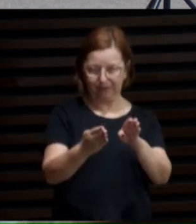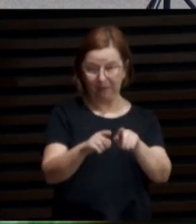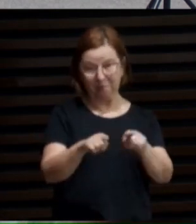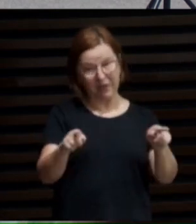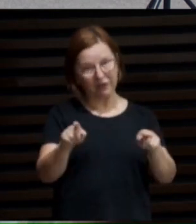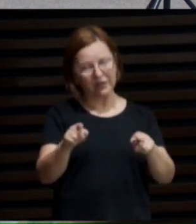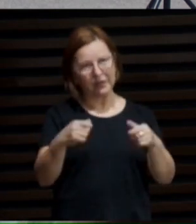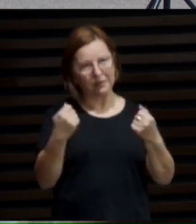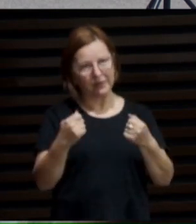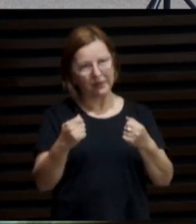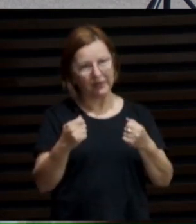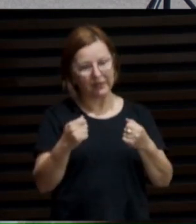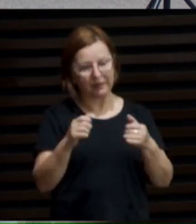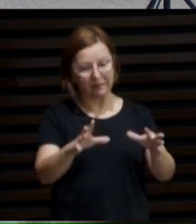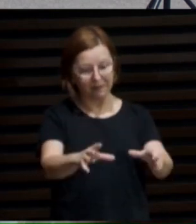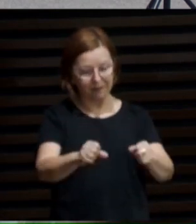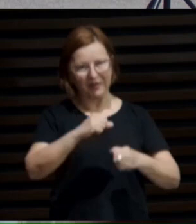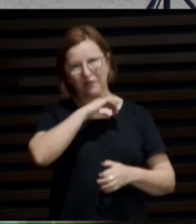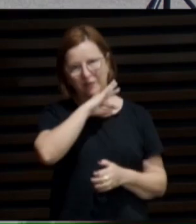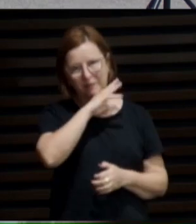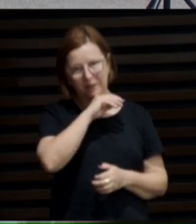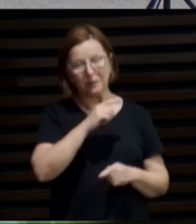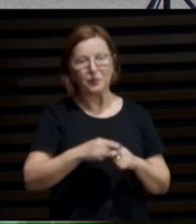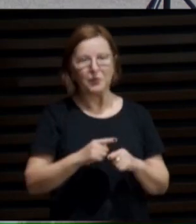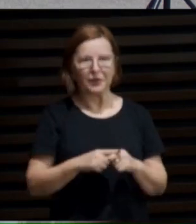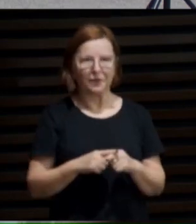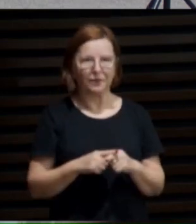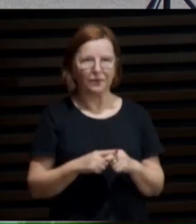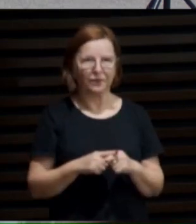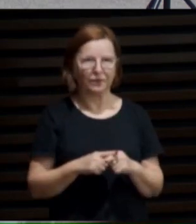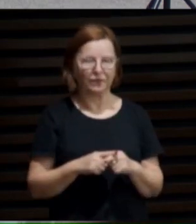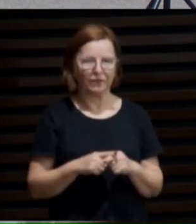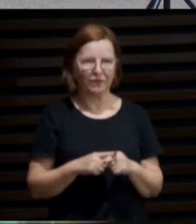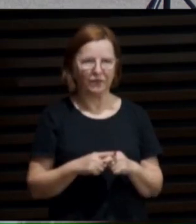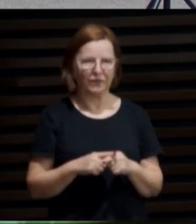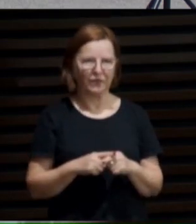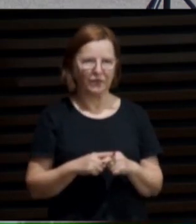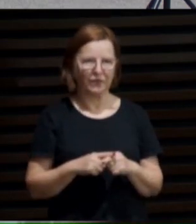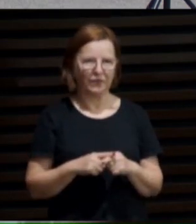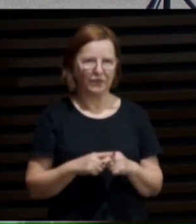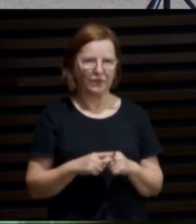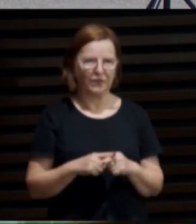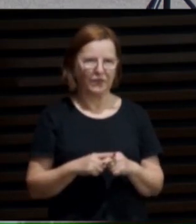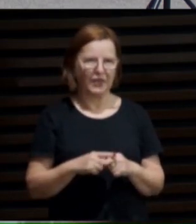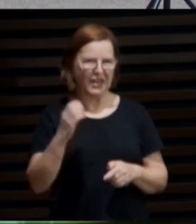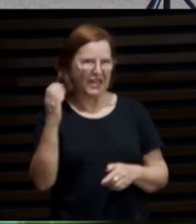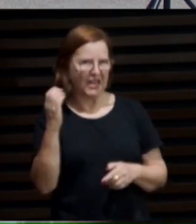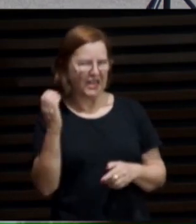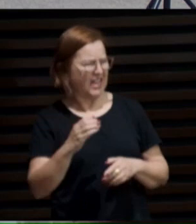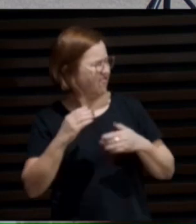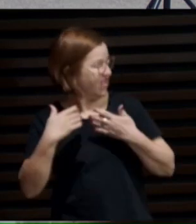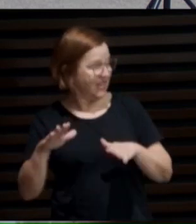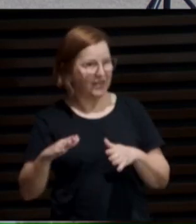pegar esse animal, porque o desejo dele é contra isso, e você tem que sacrificá-lo. Se você